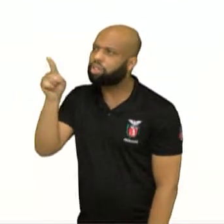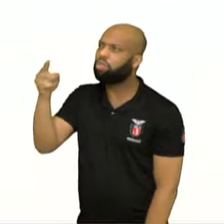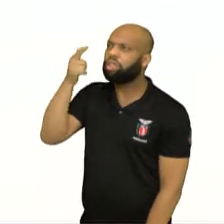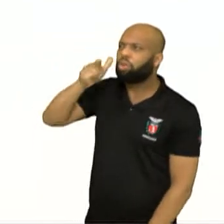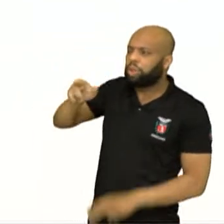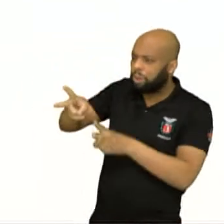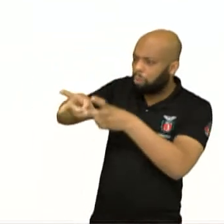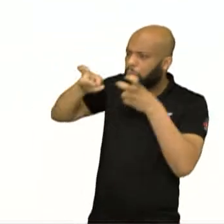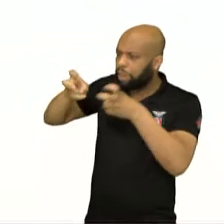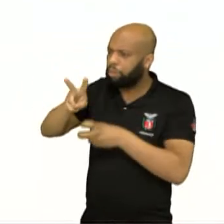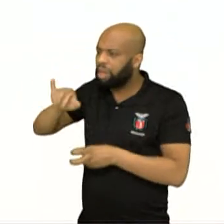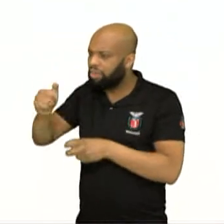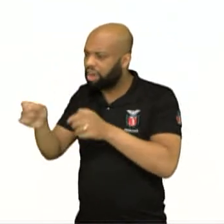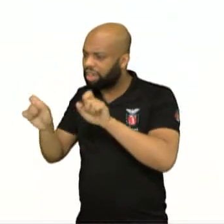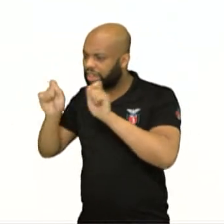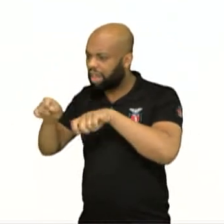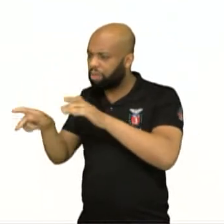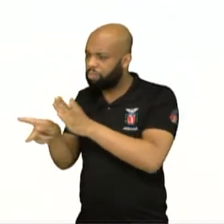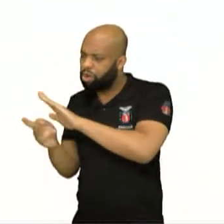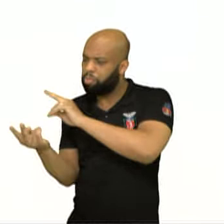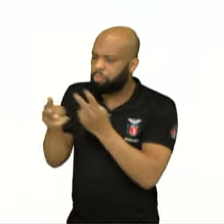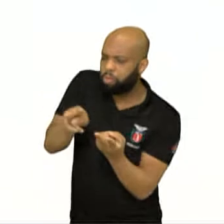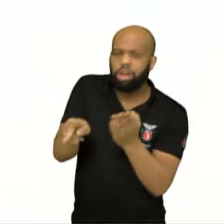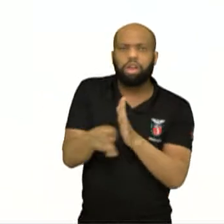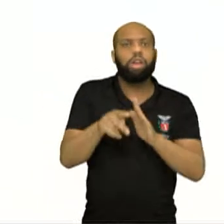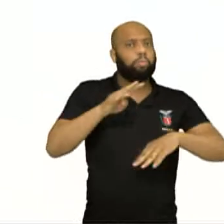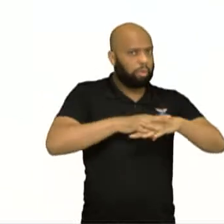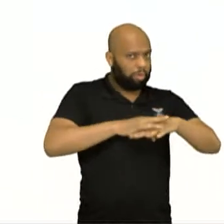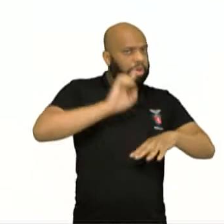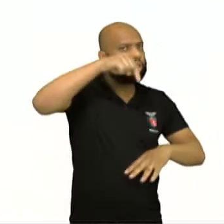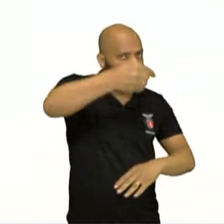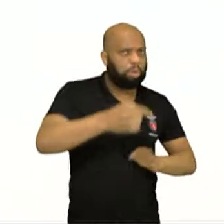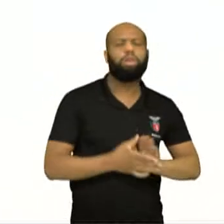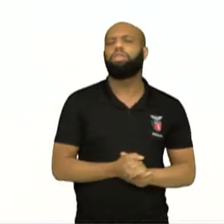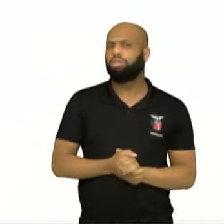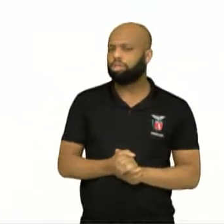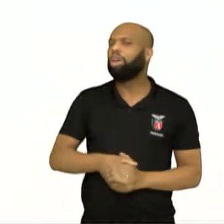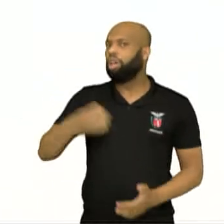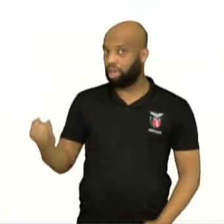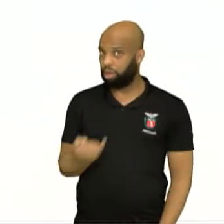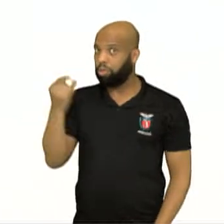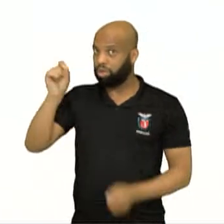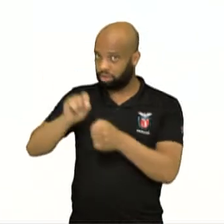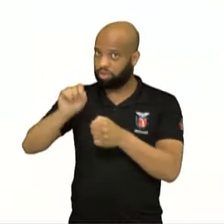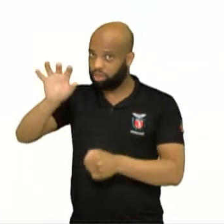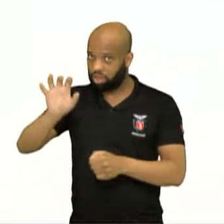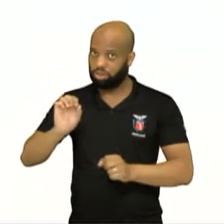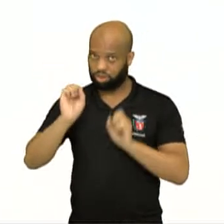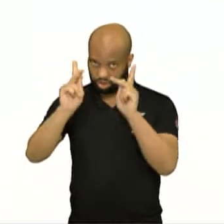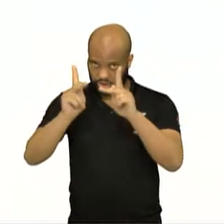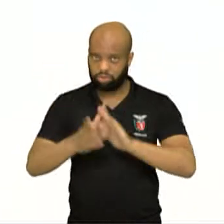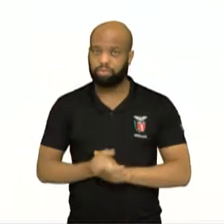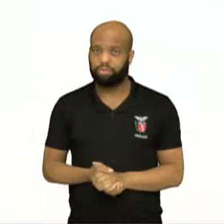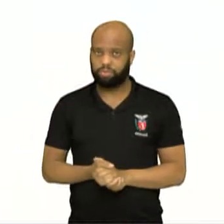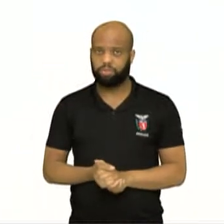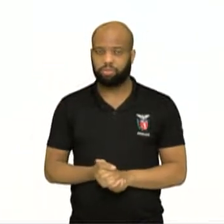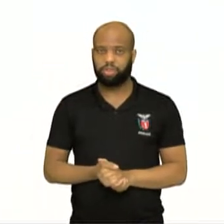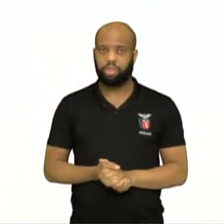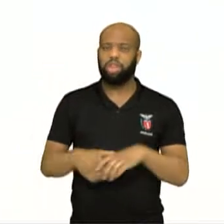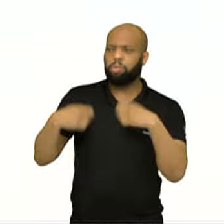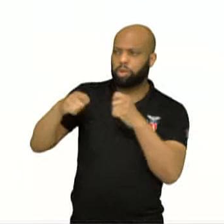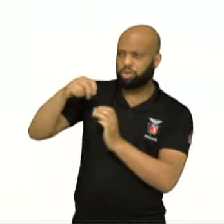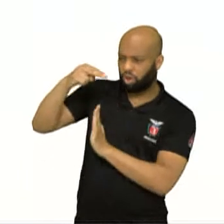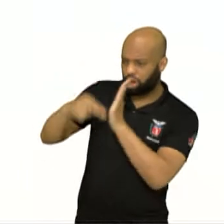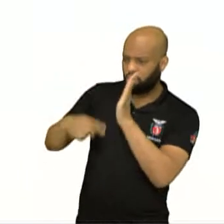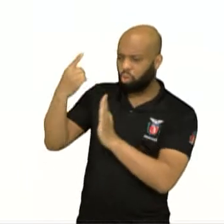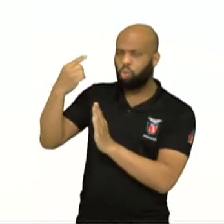conseguiu ler ali, traduzir, que te dão a informação da resolução desse problema? Ah, precisou ler uma